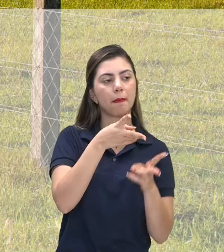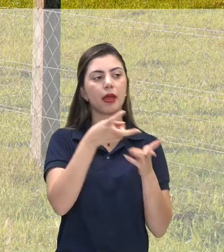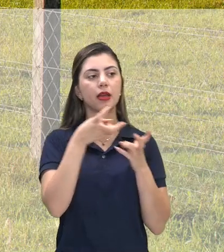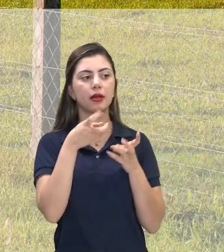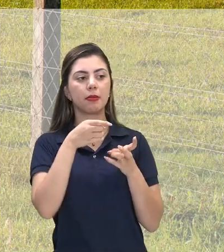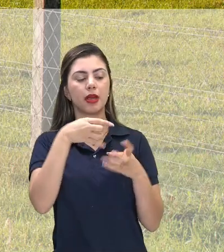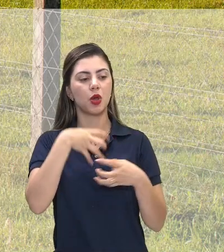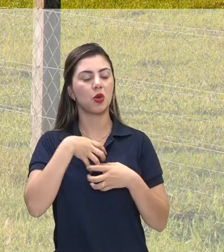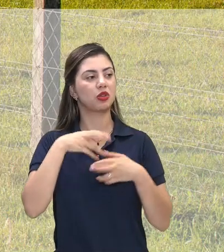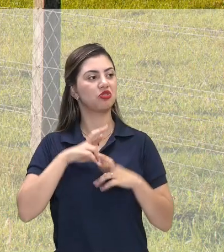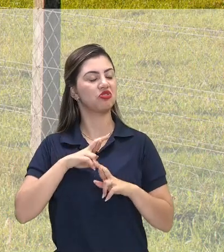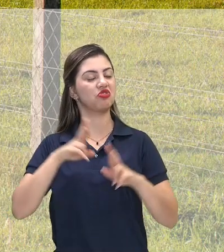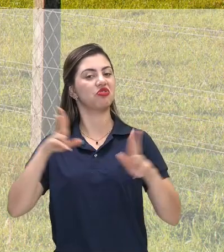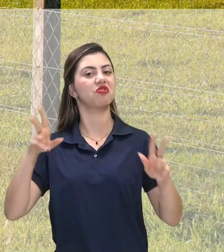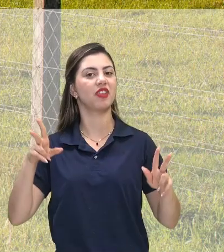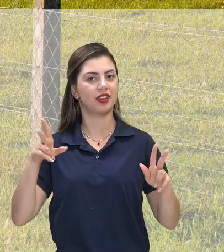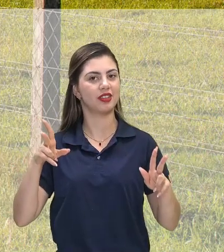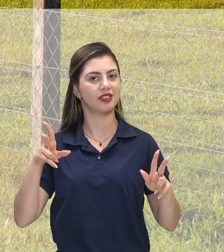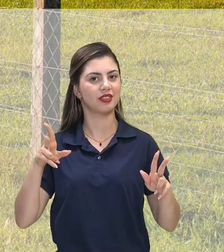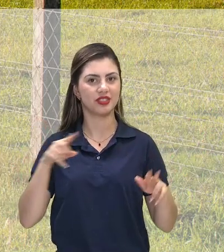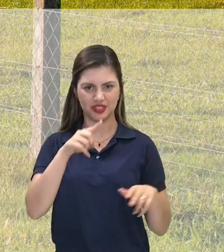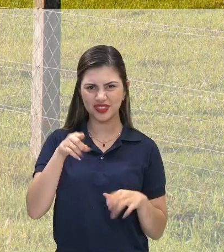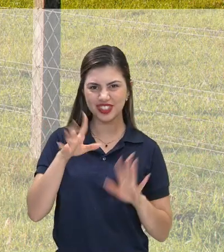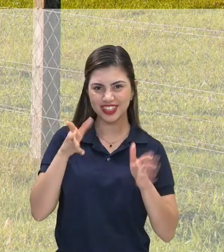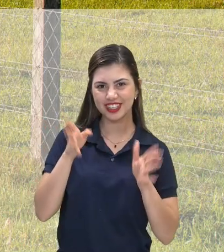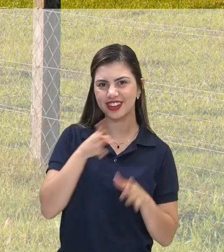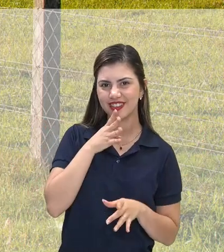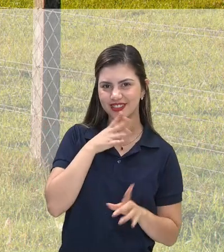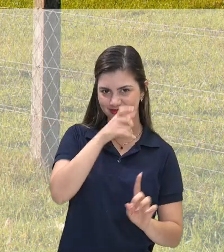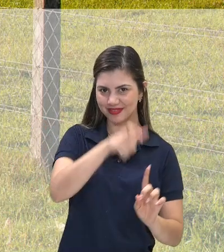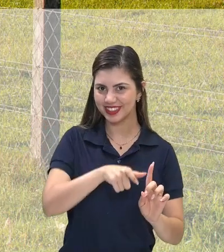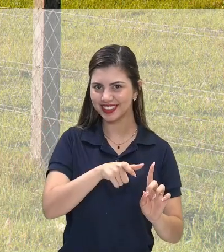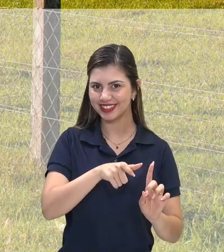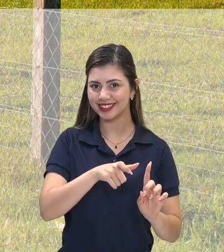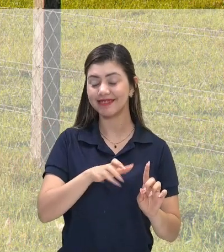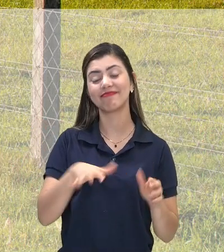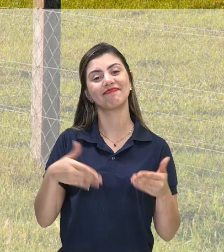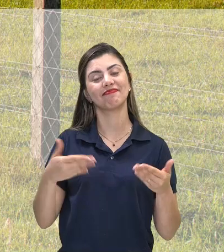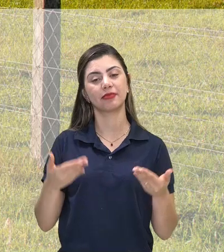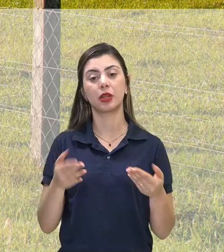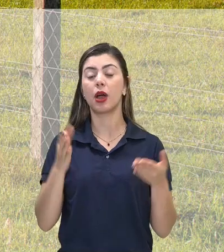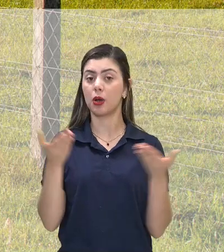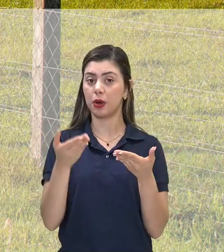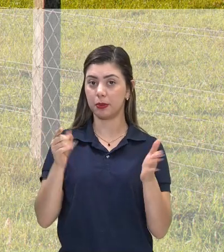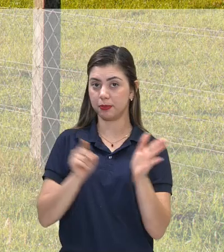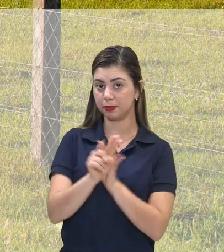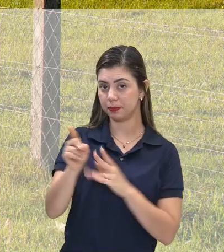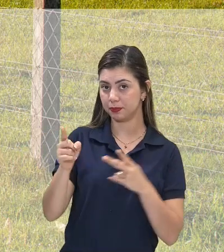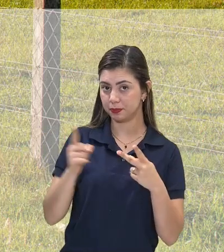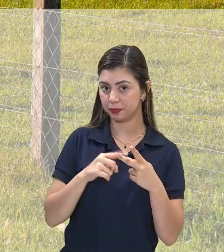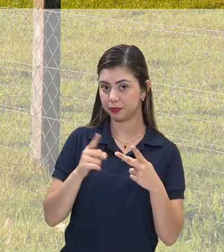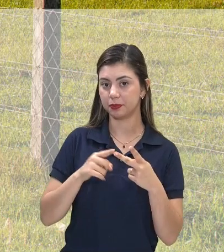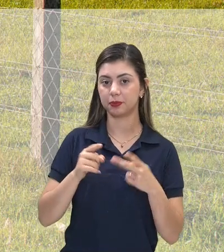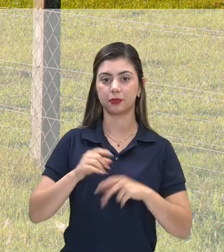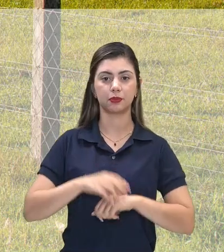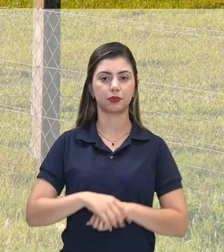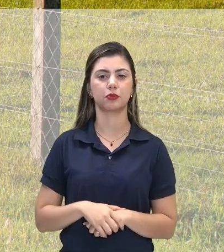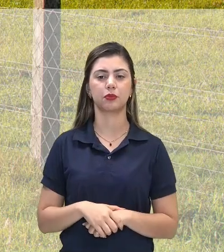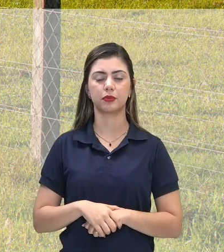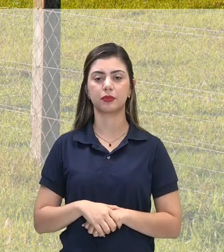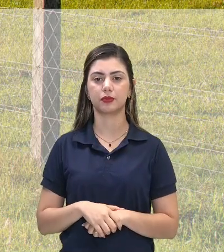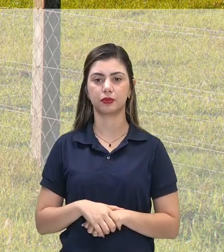personalidade totalmente diferente? Já conheceram uma pessoa assim? A segunda pergunta: